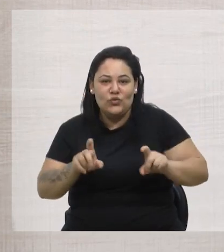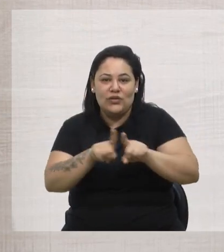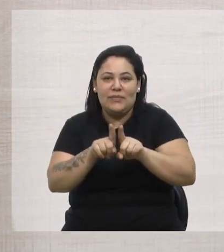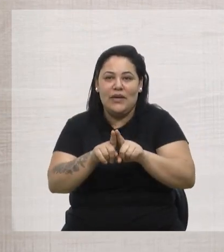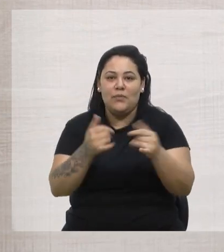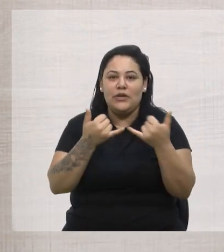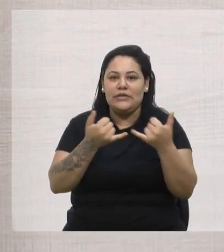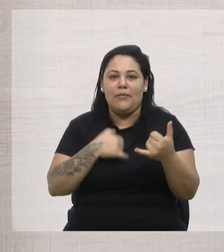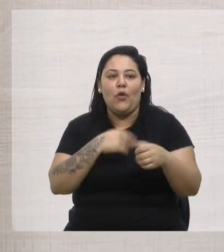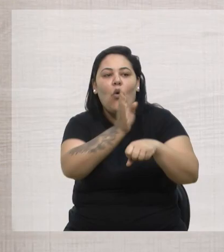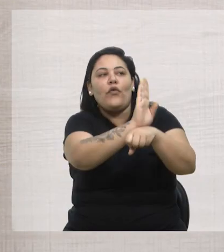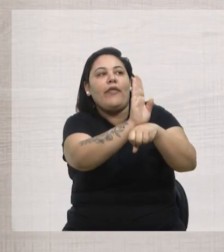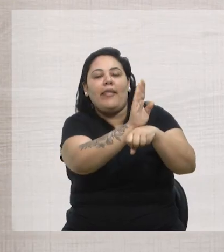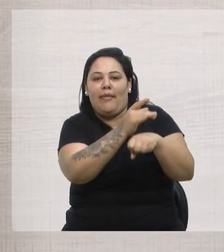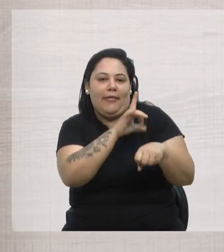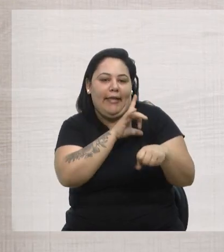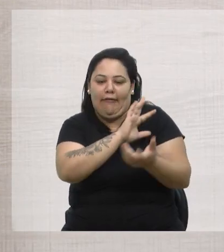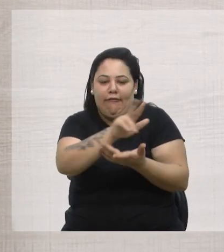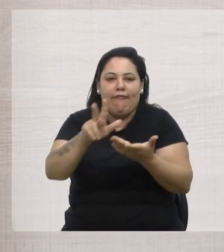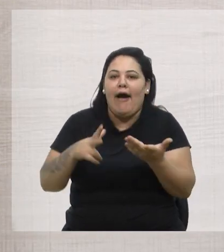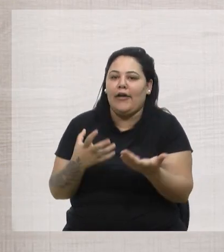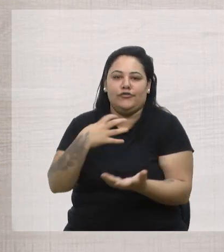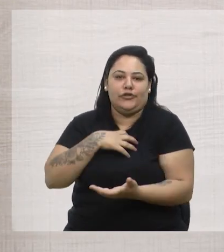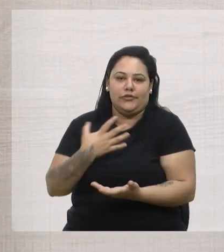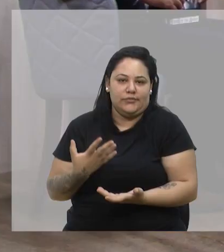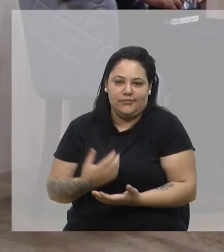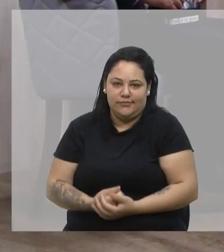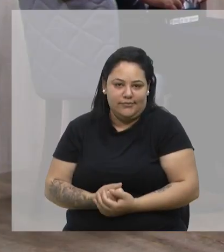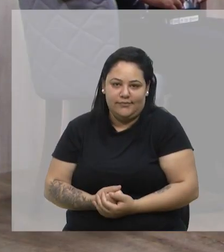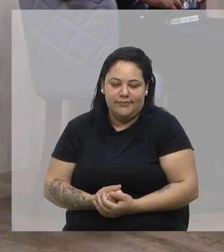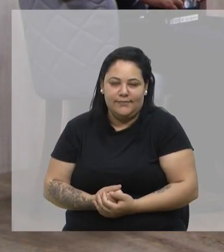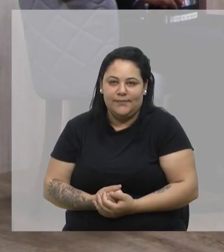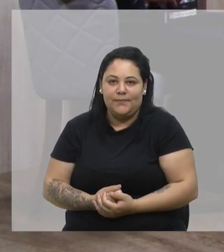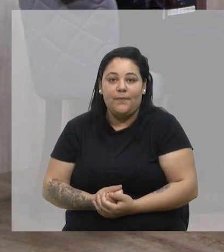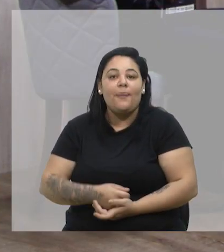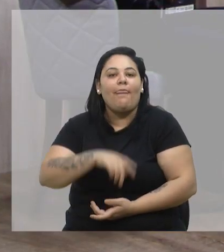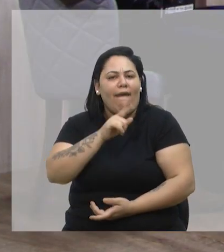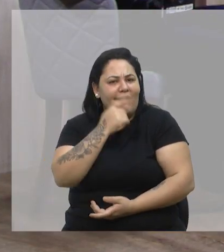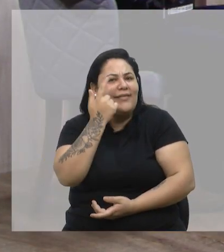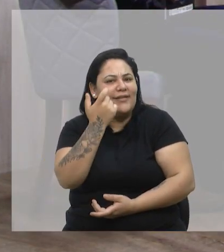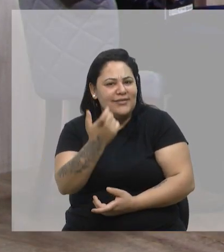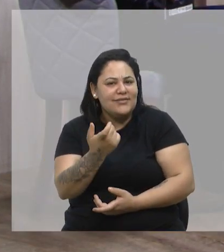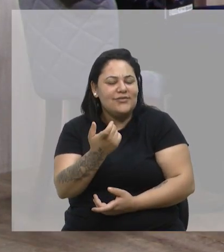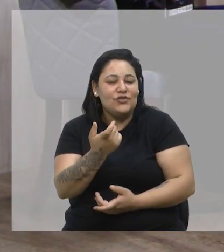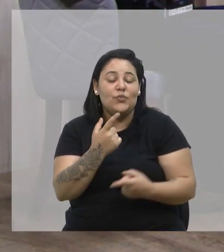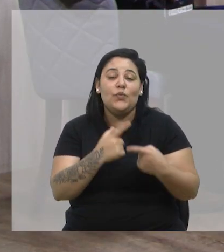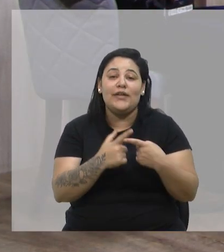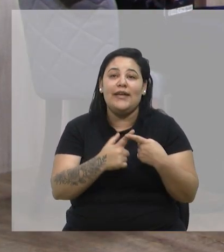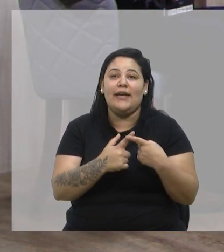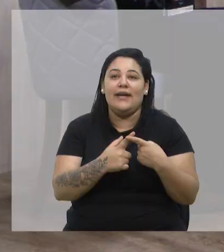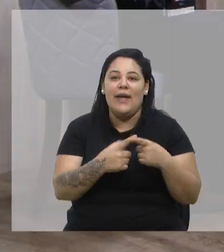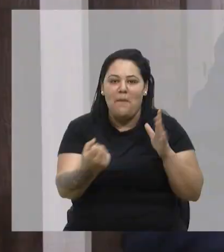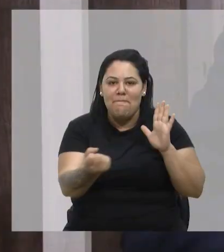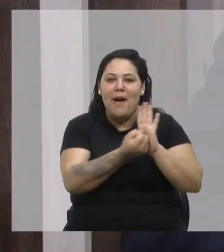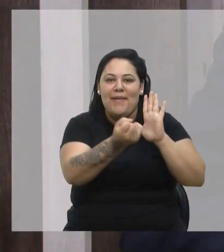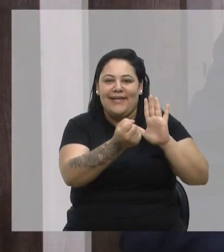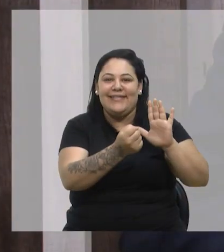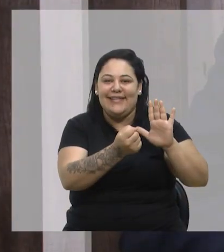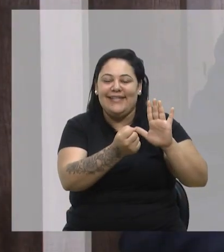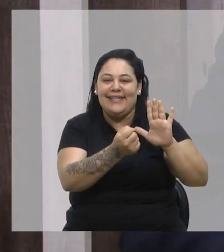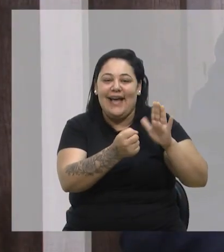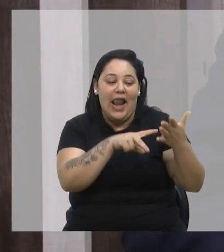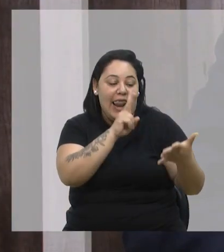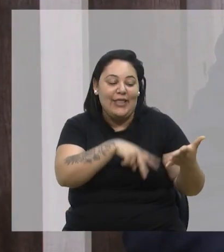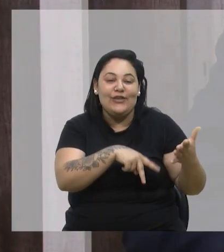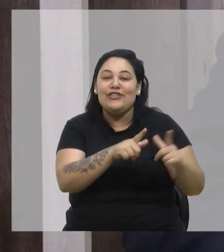se tu for ver um cinema, tem diversos gêneros. É interessante isso, que é uma marca da leitura